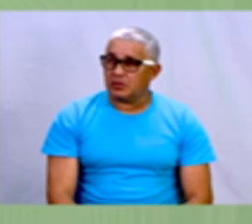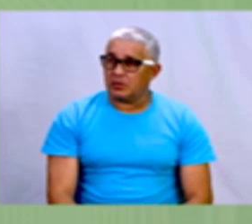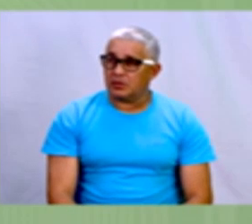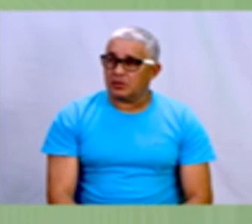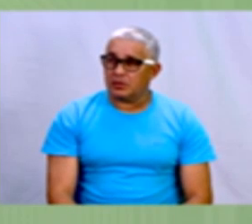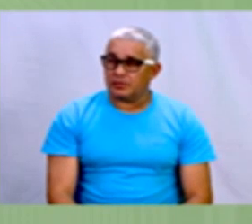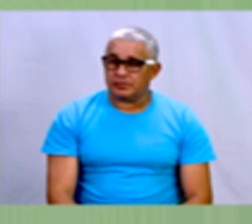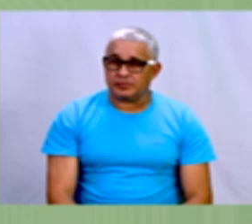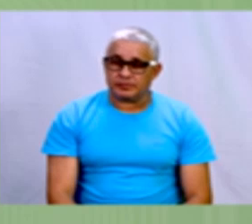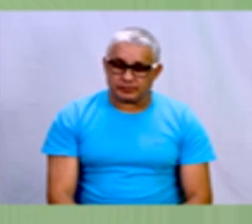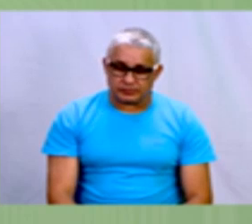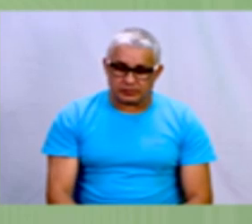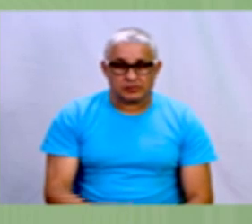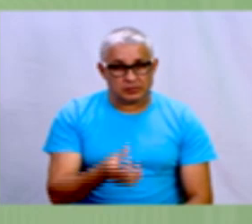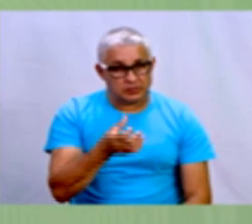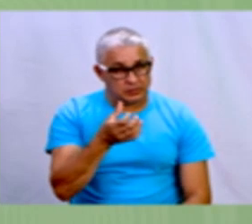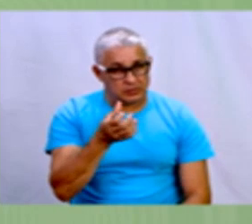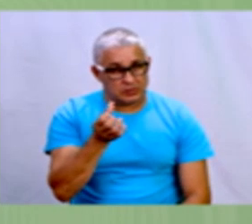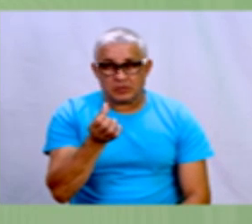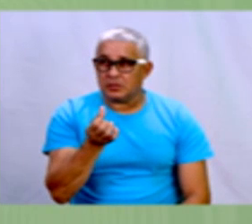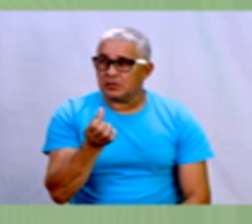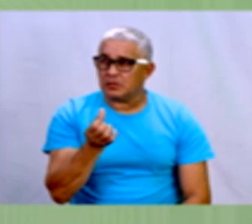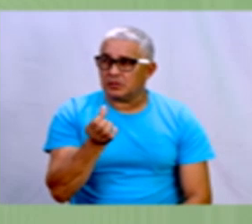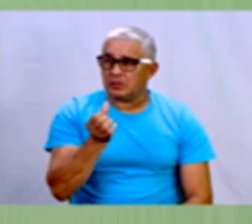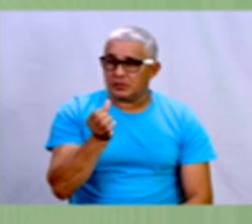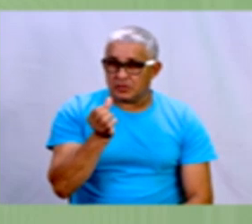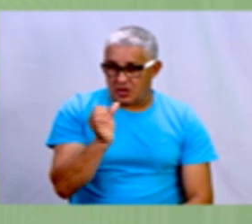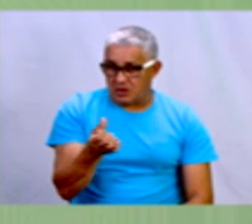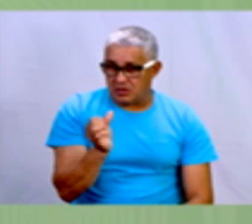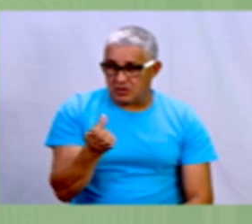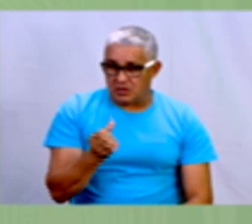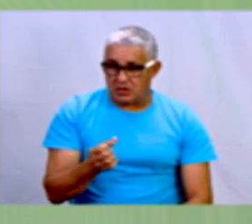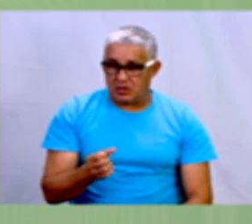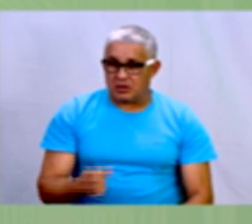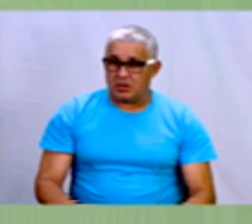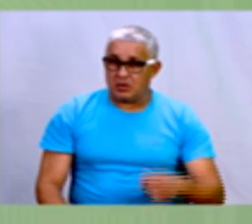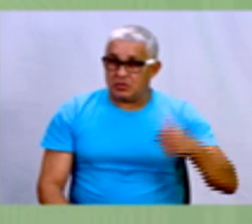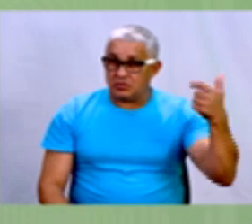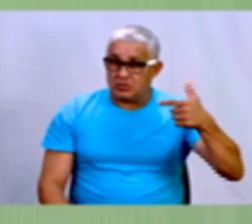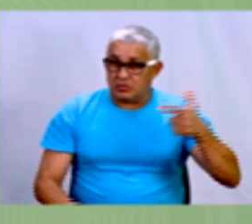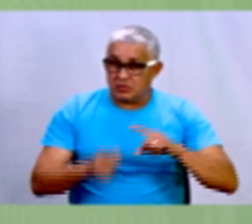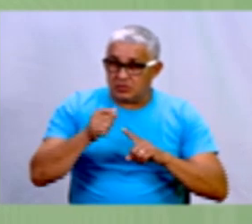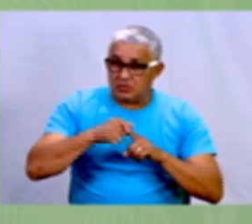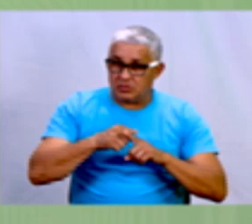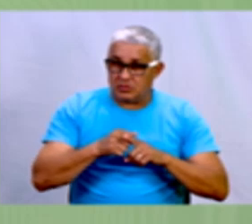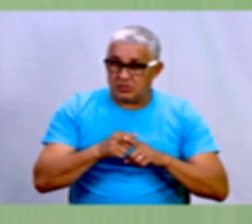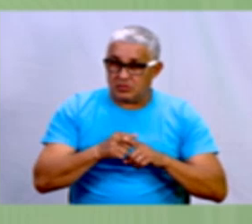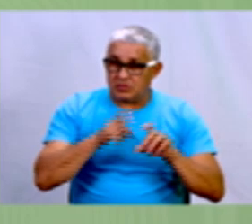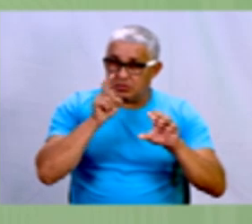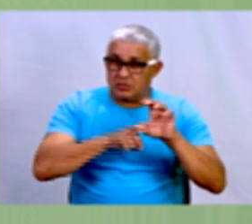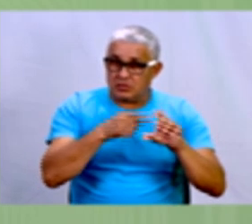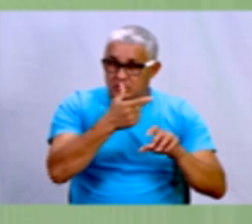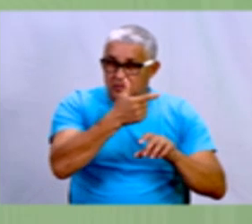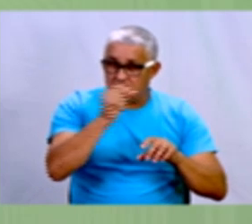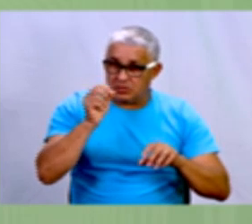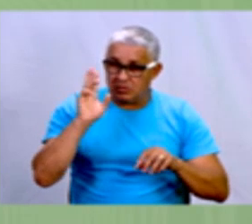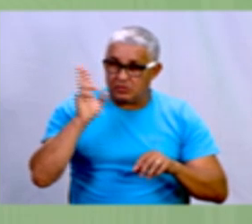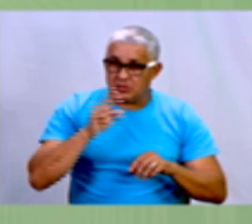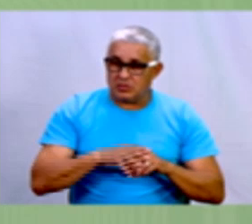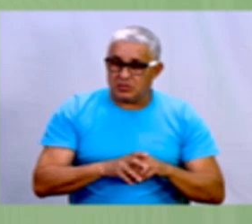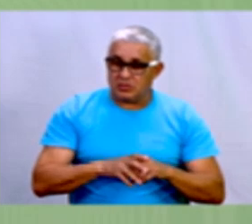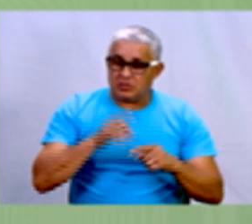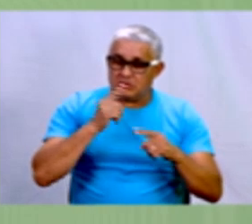2% vezes R$300 é R$6. Mas no segundo mês eu estava devendo R$200. R$200